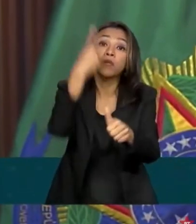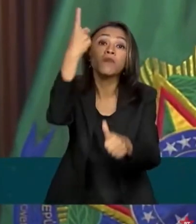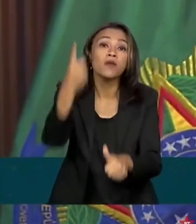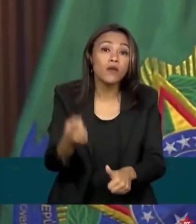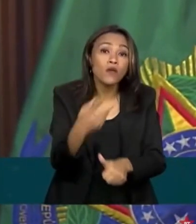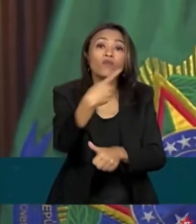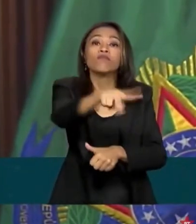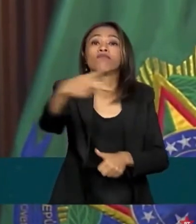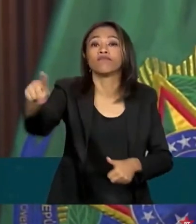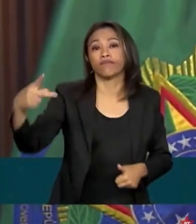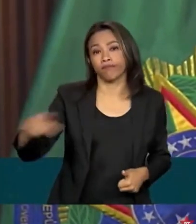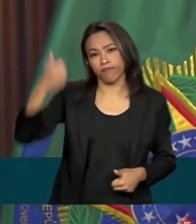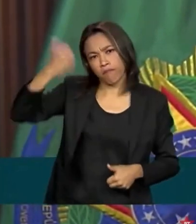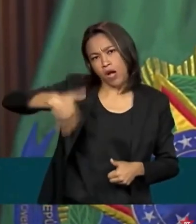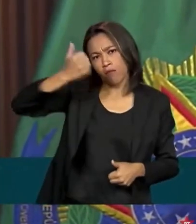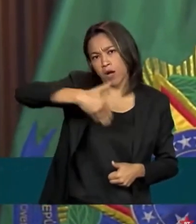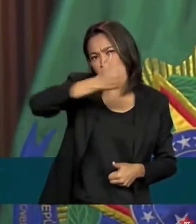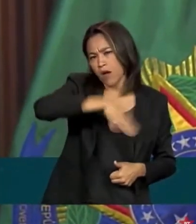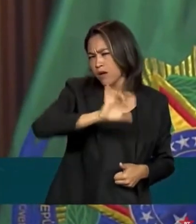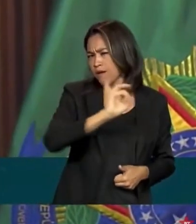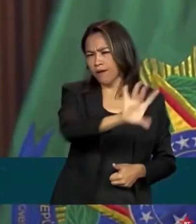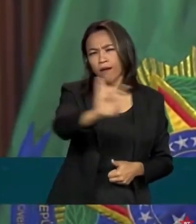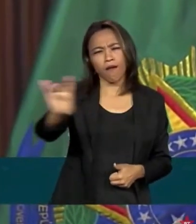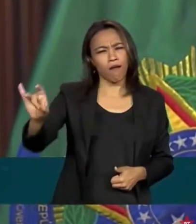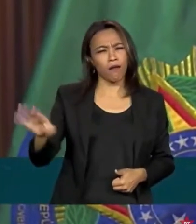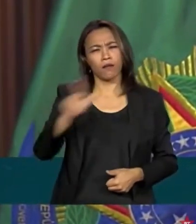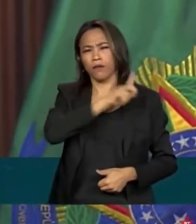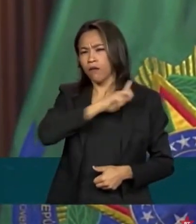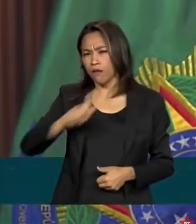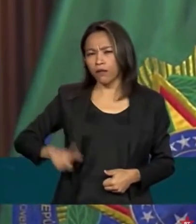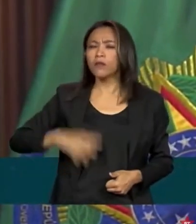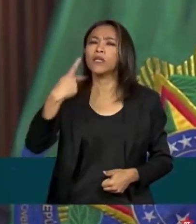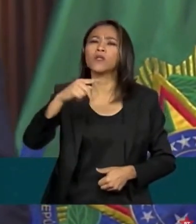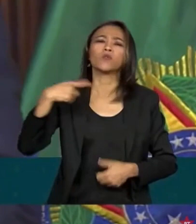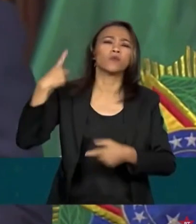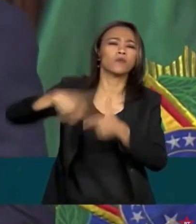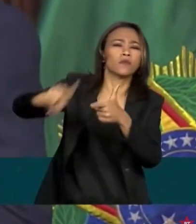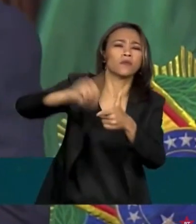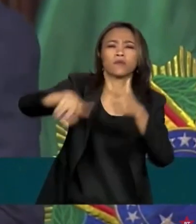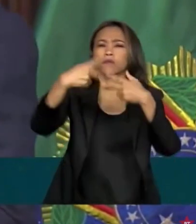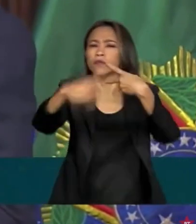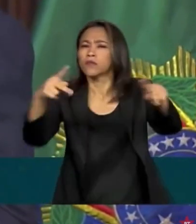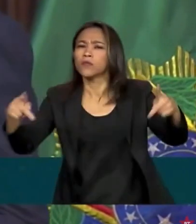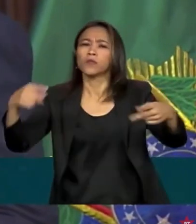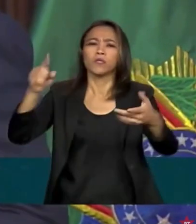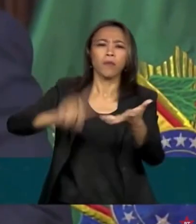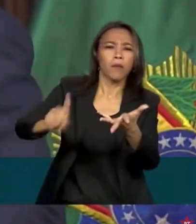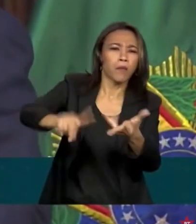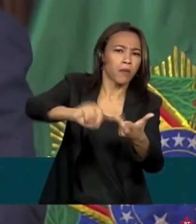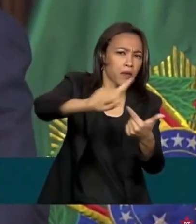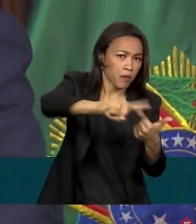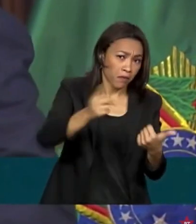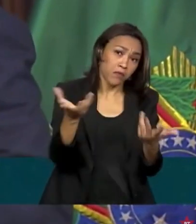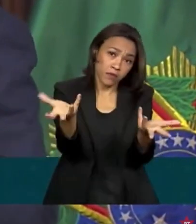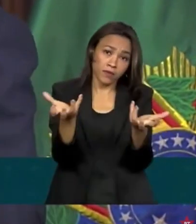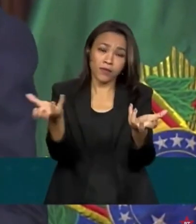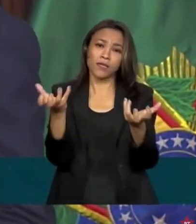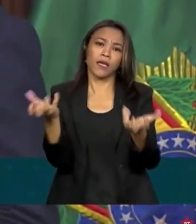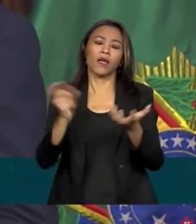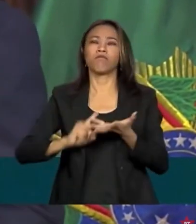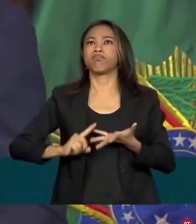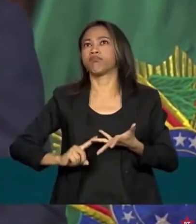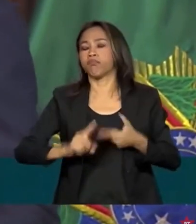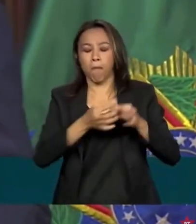Nós sabemos que cada governador tem as suas demandas locais, nós sabemos que os governadores querem discutir uma série